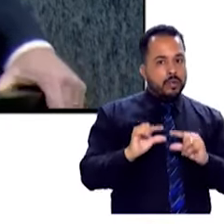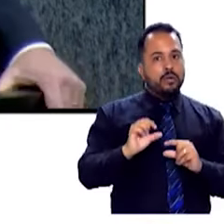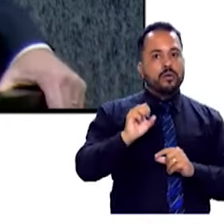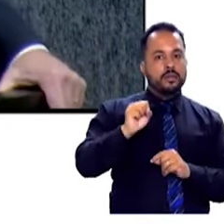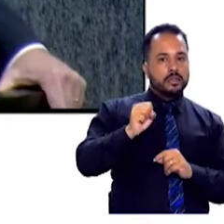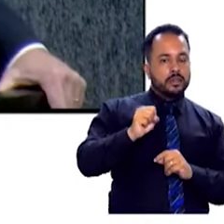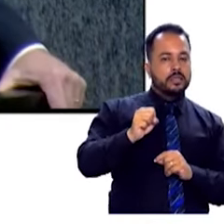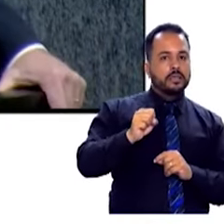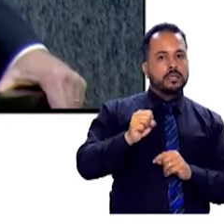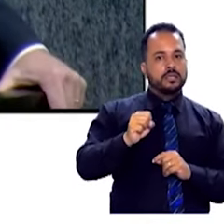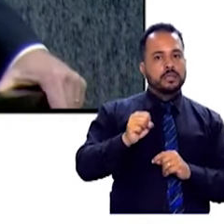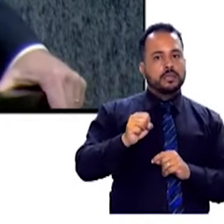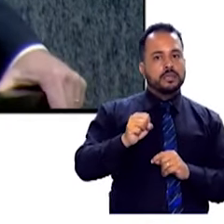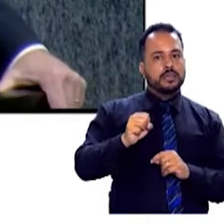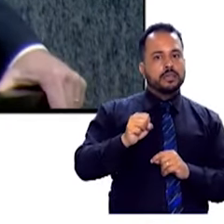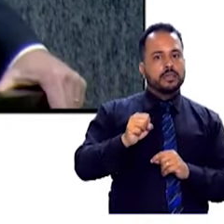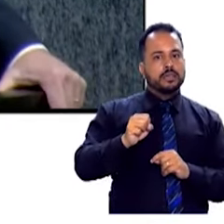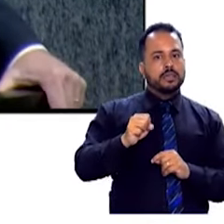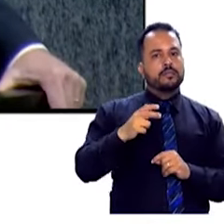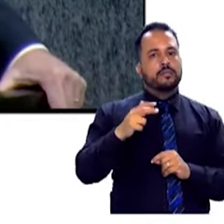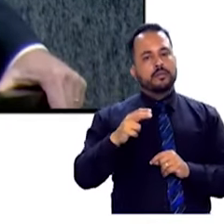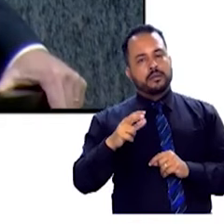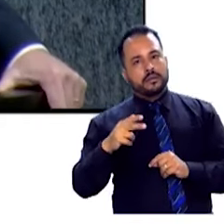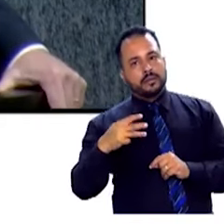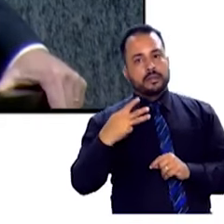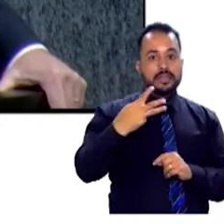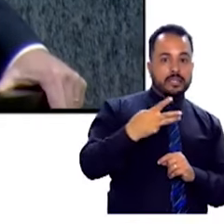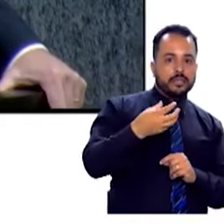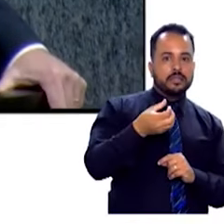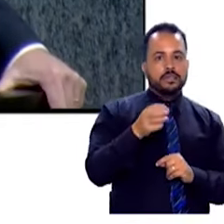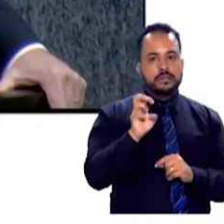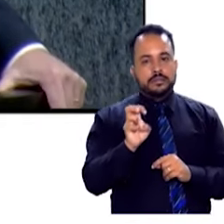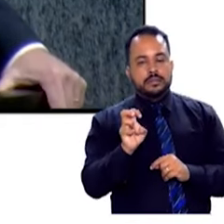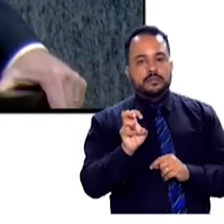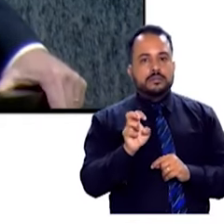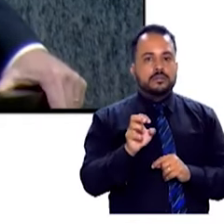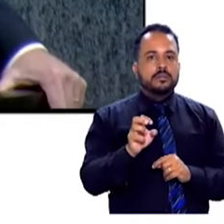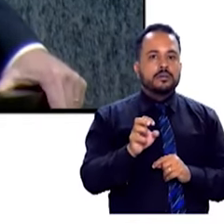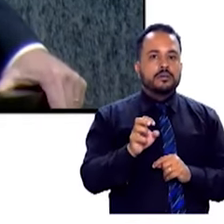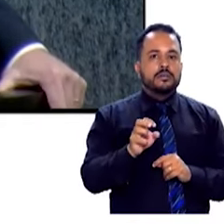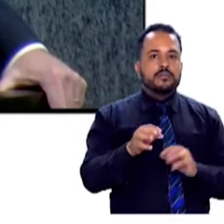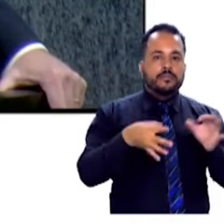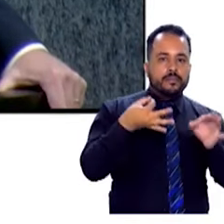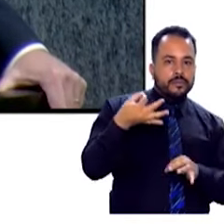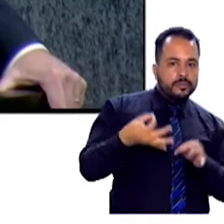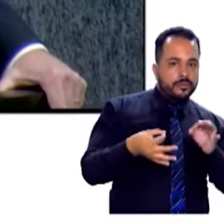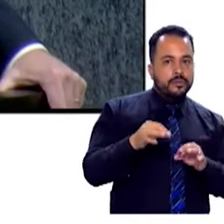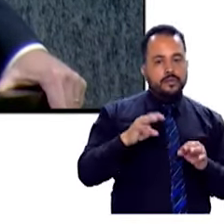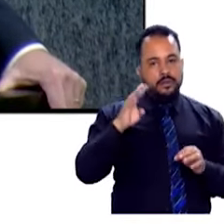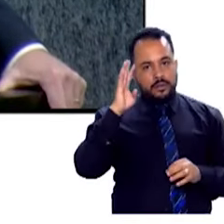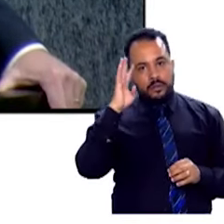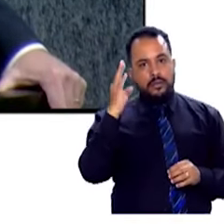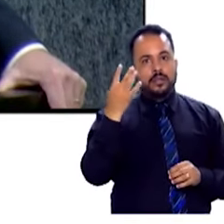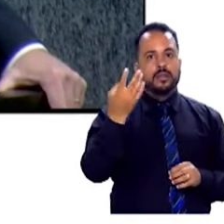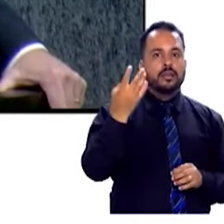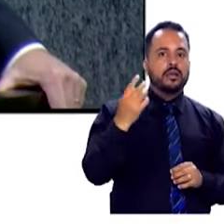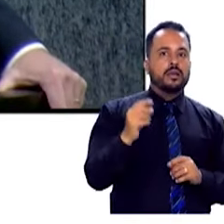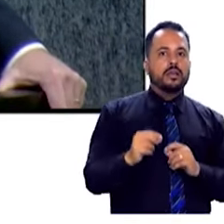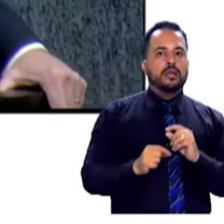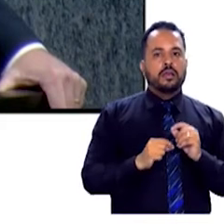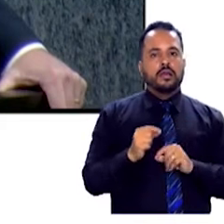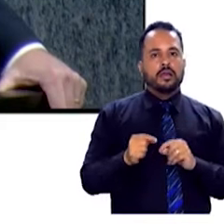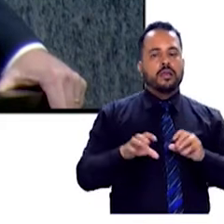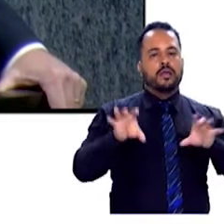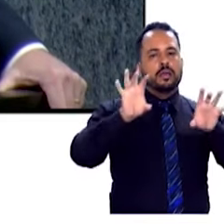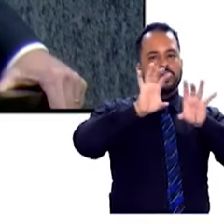juízes decidiram somente 35 casos o resultado disso é que quando a suprema corte